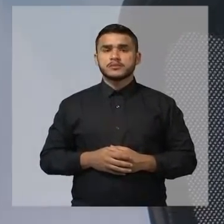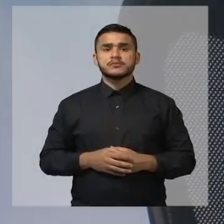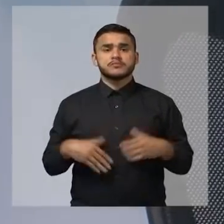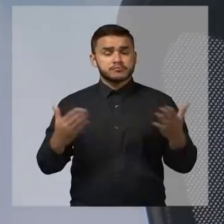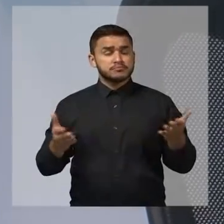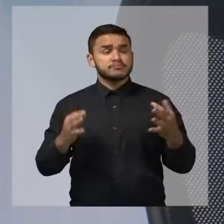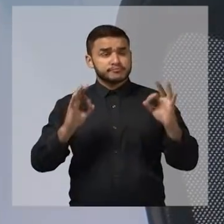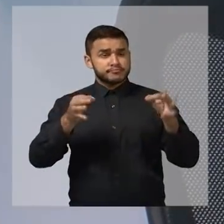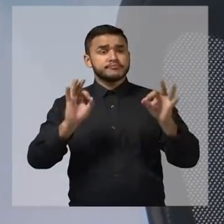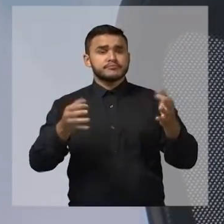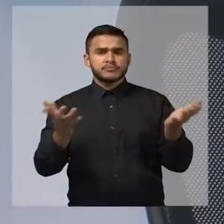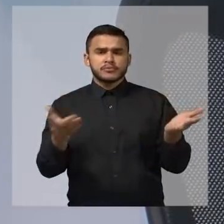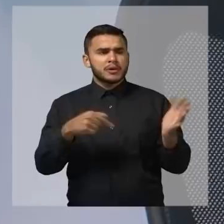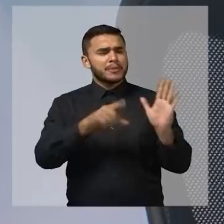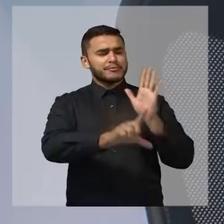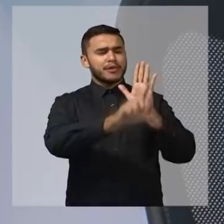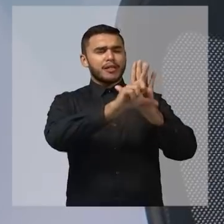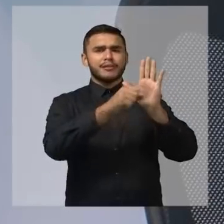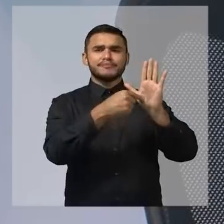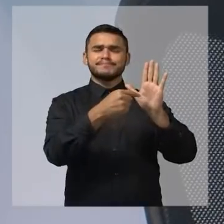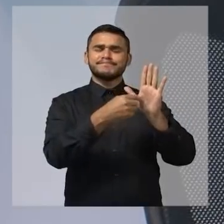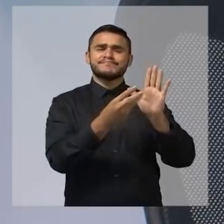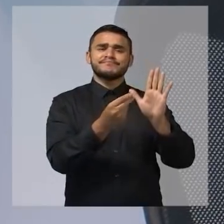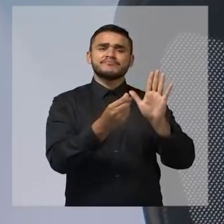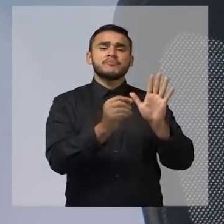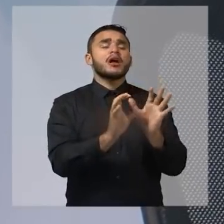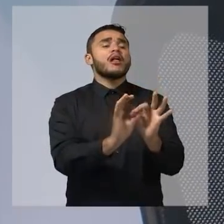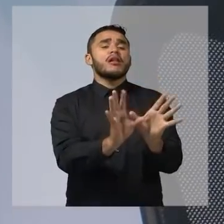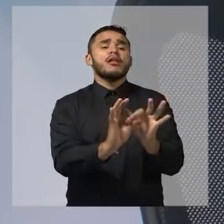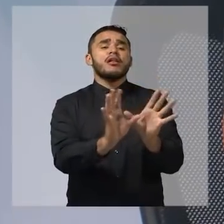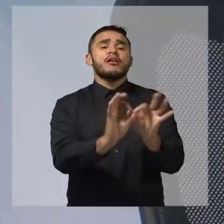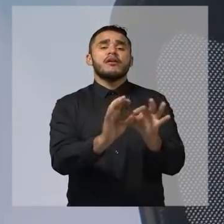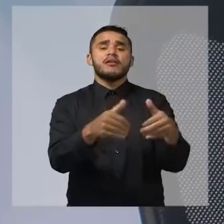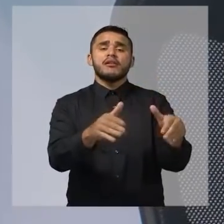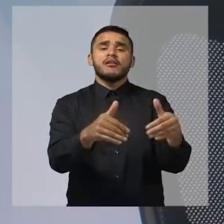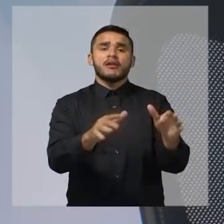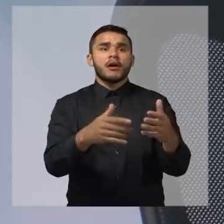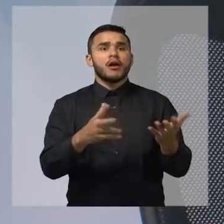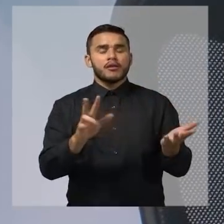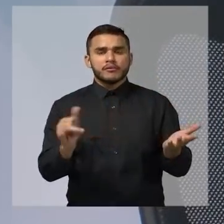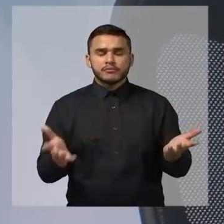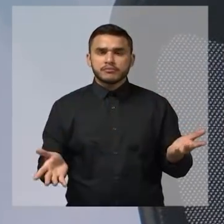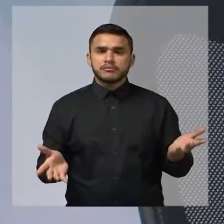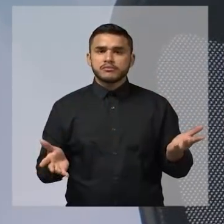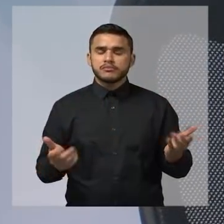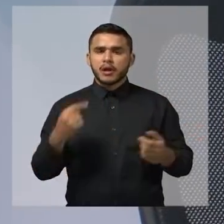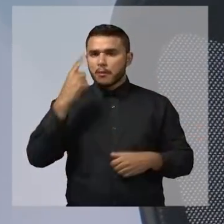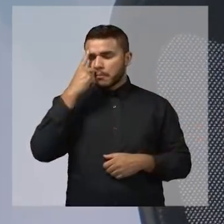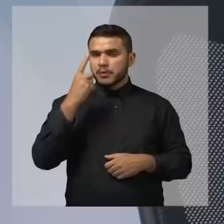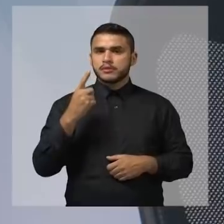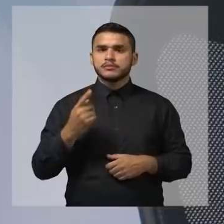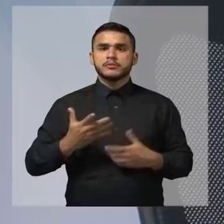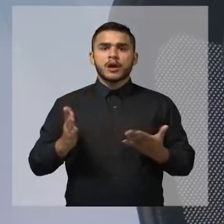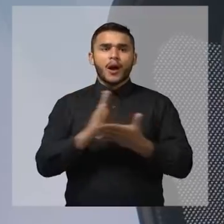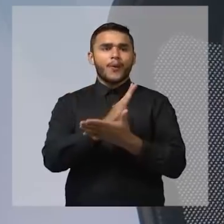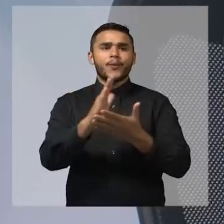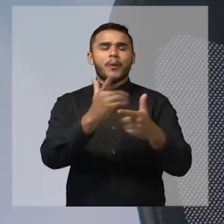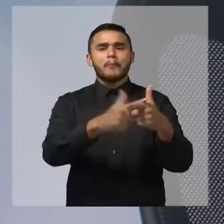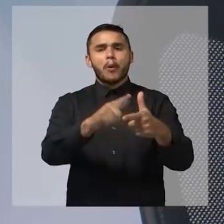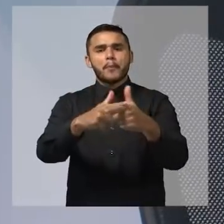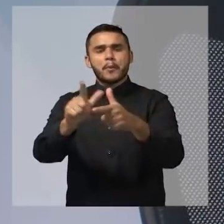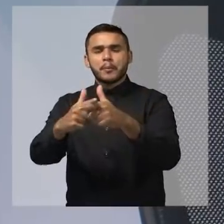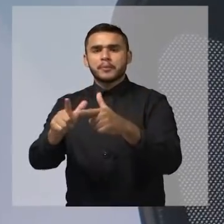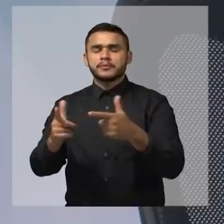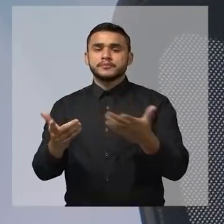flexibilização da lei, ou seja, começa a ser permissivo, né, para poder, para suprir algumas deficiências. E